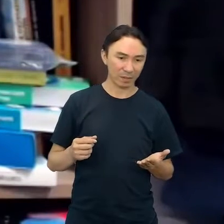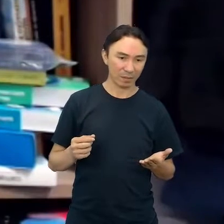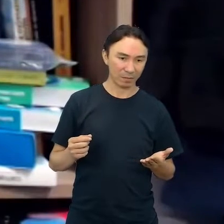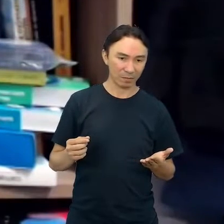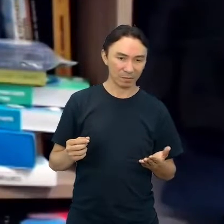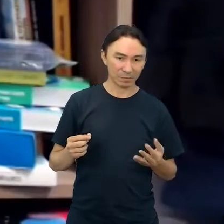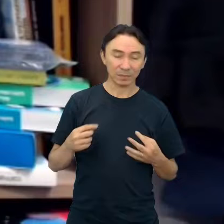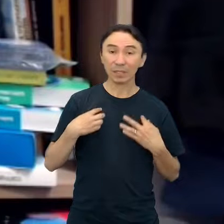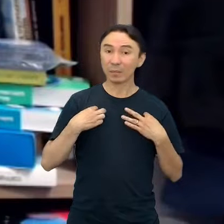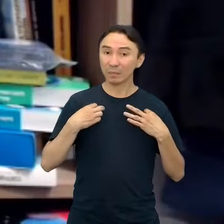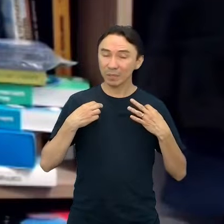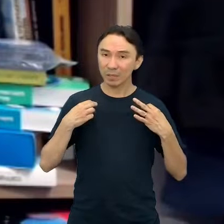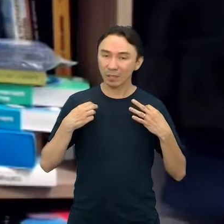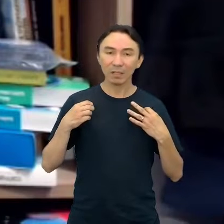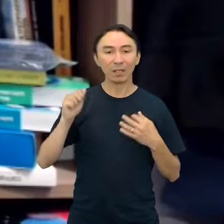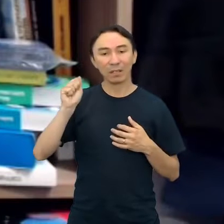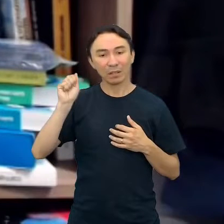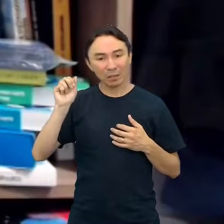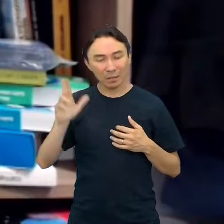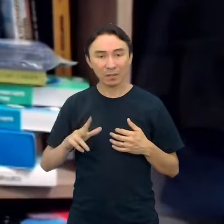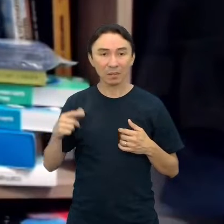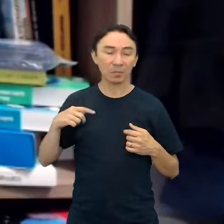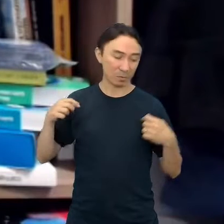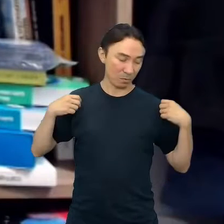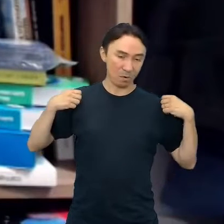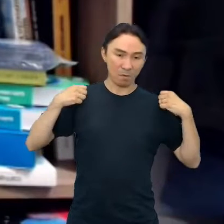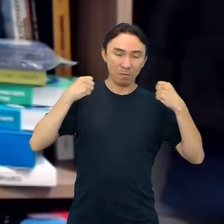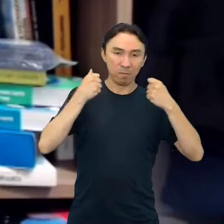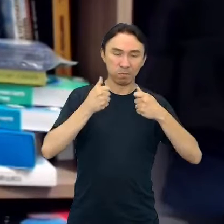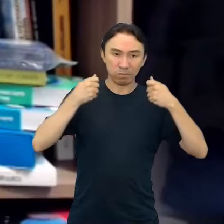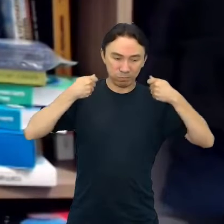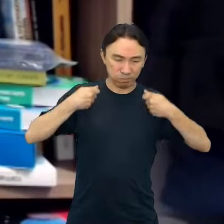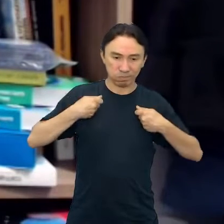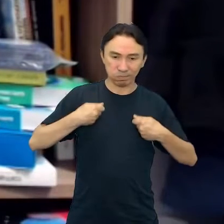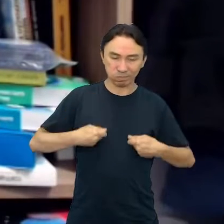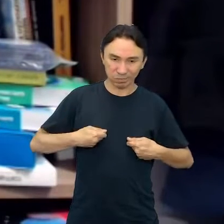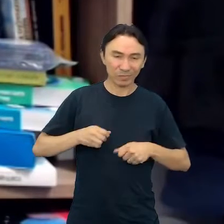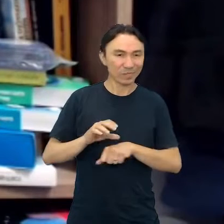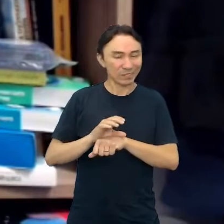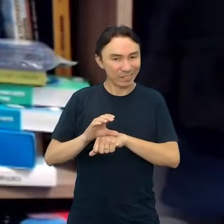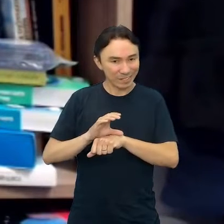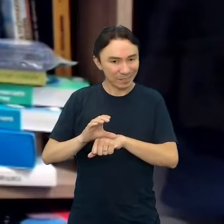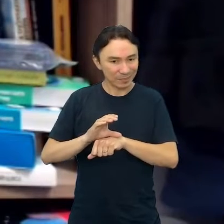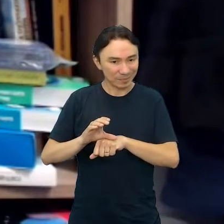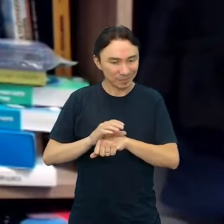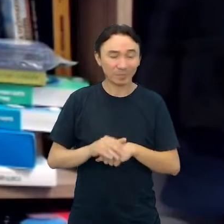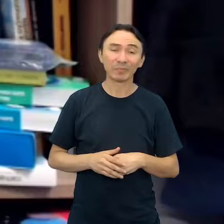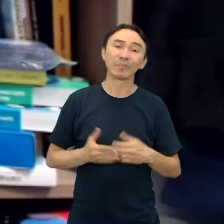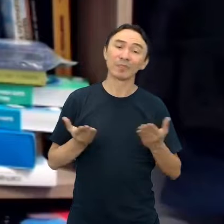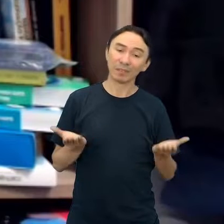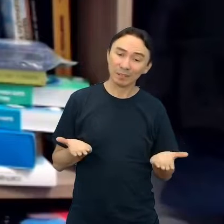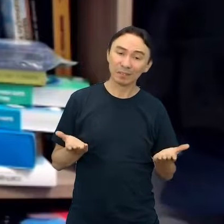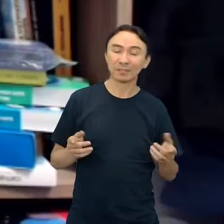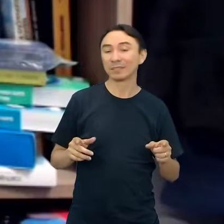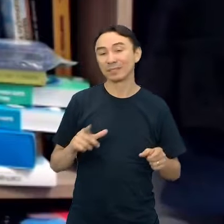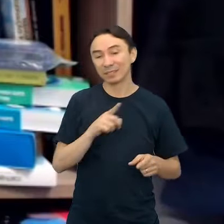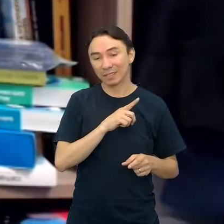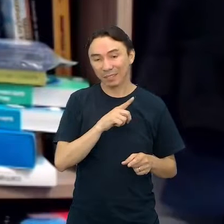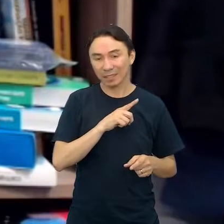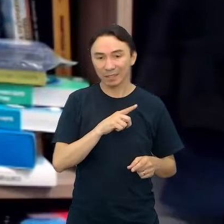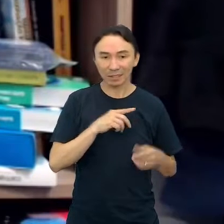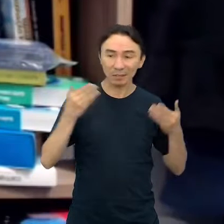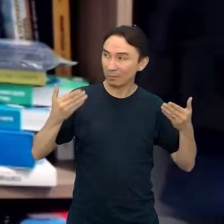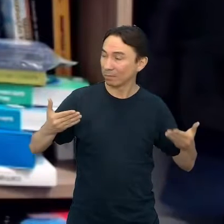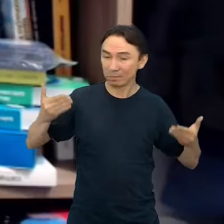camiseta azul, né, e uma malha cinza claro, e como sempre estou à frente aqui de uma estante